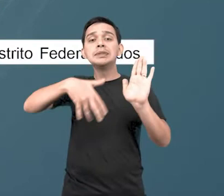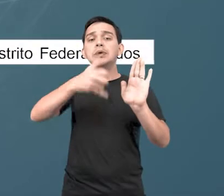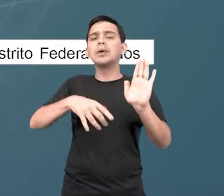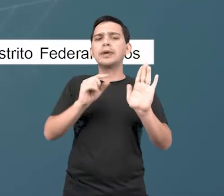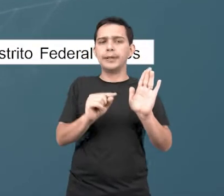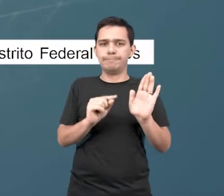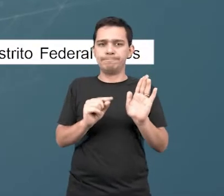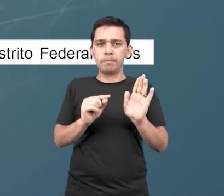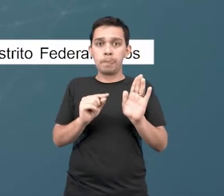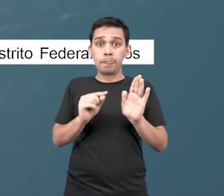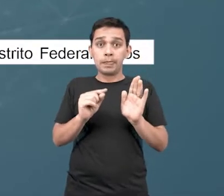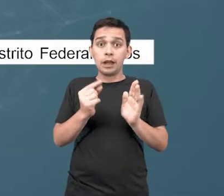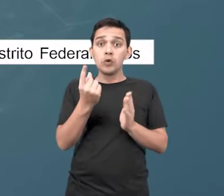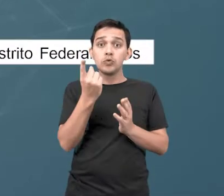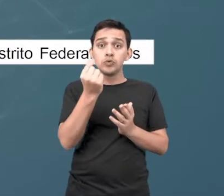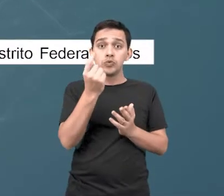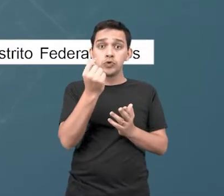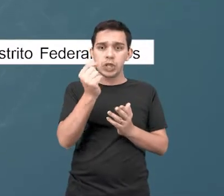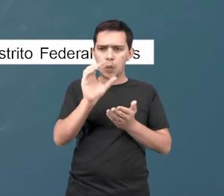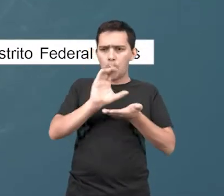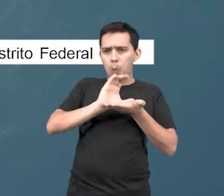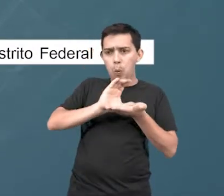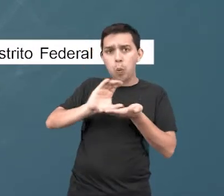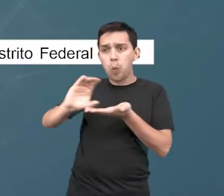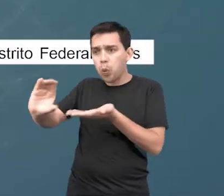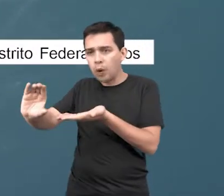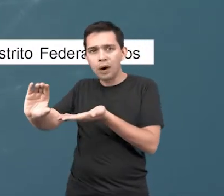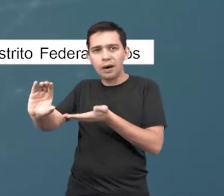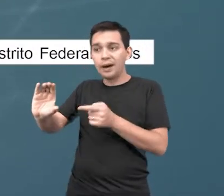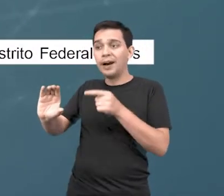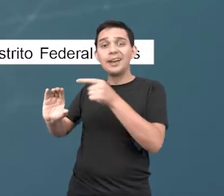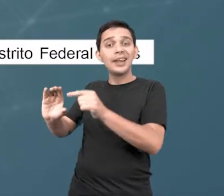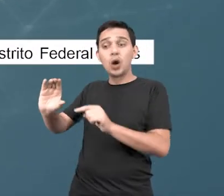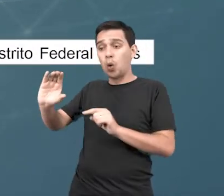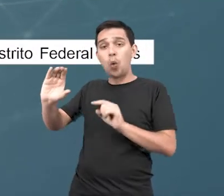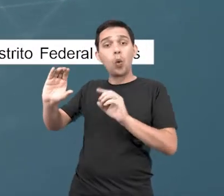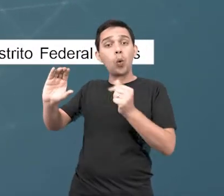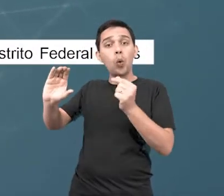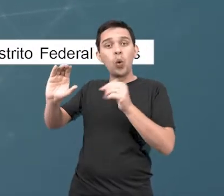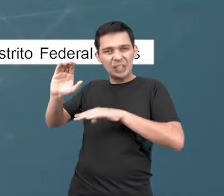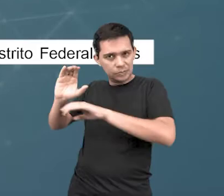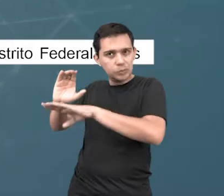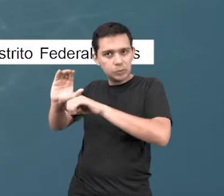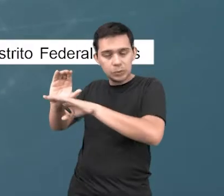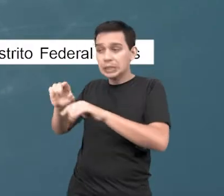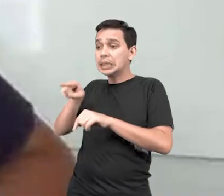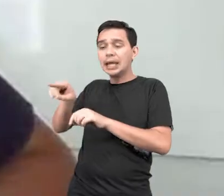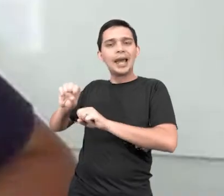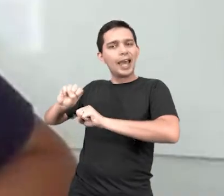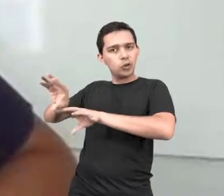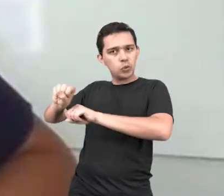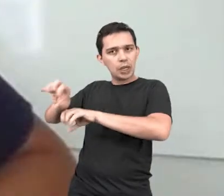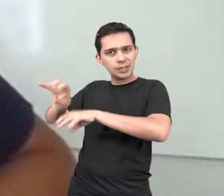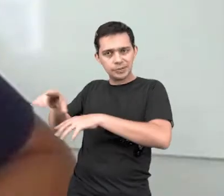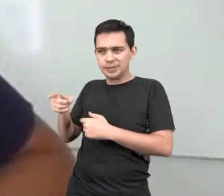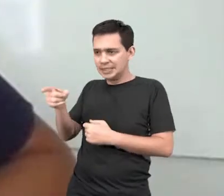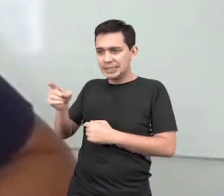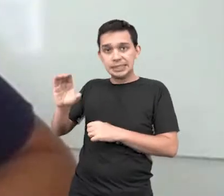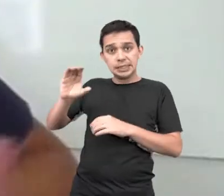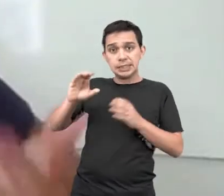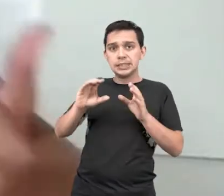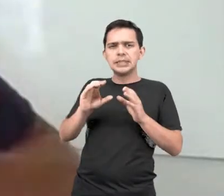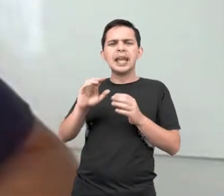o repasse periódico de recursos financeiros para as contas específicas da educação, né, para a